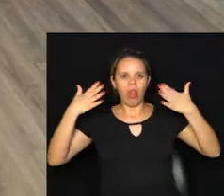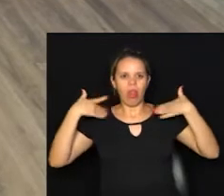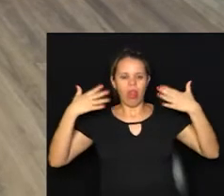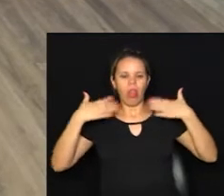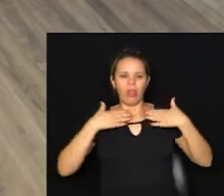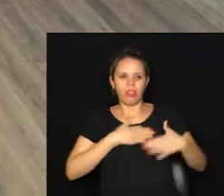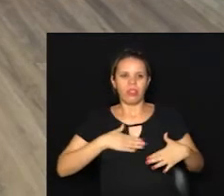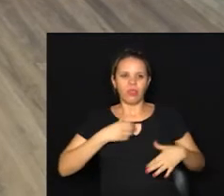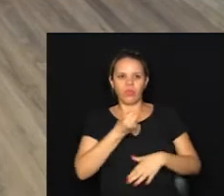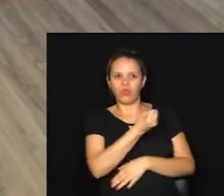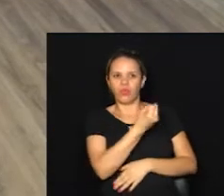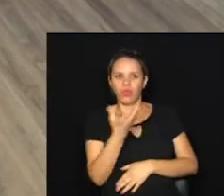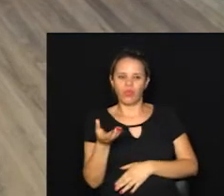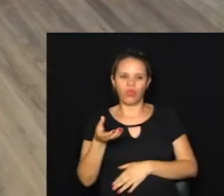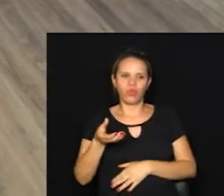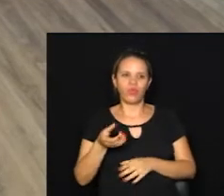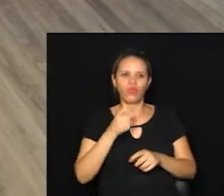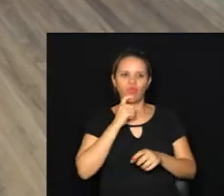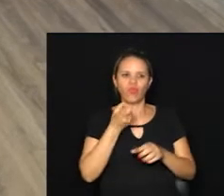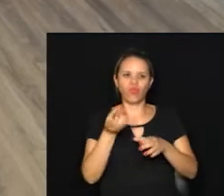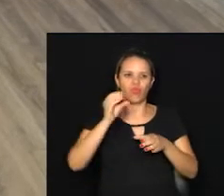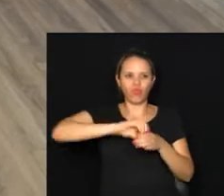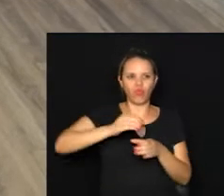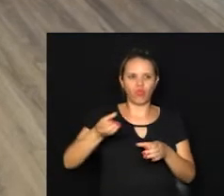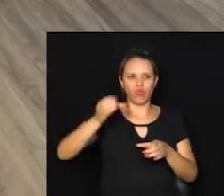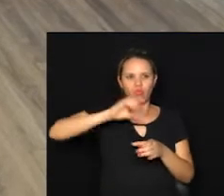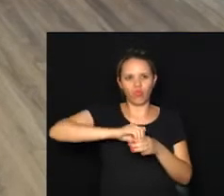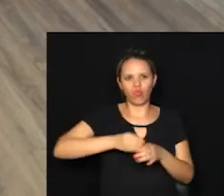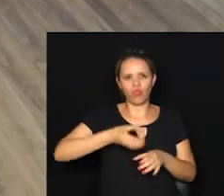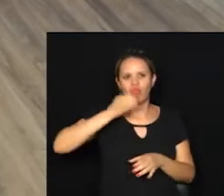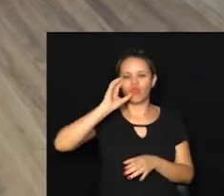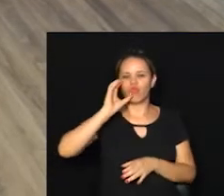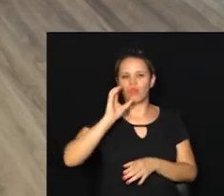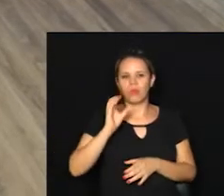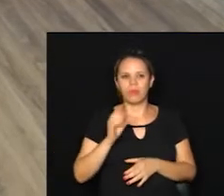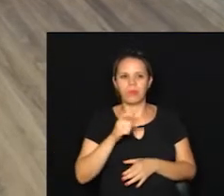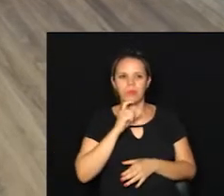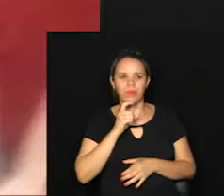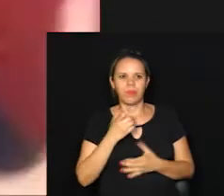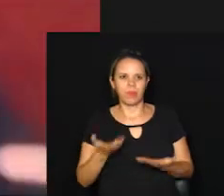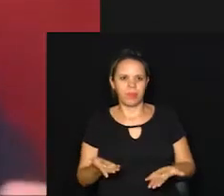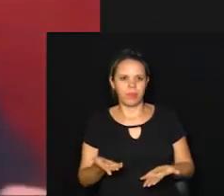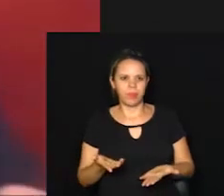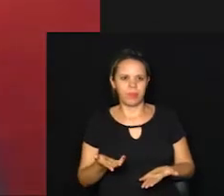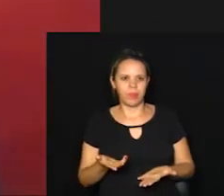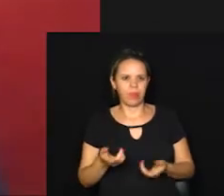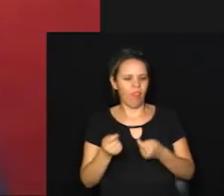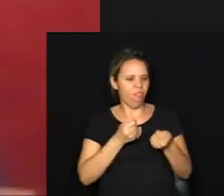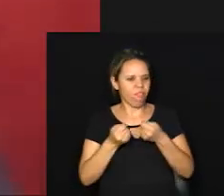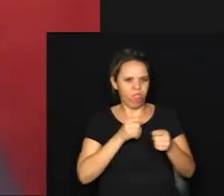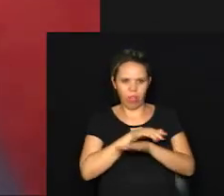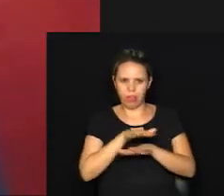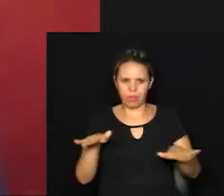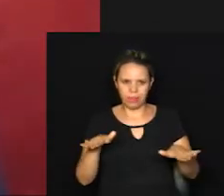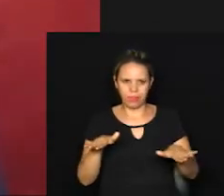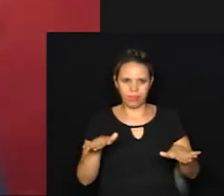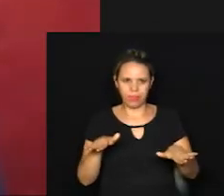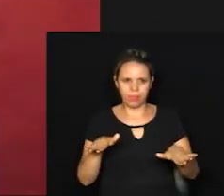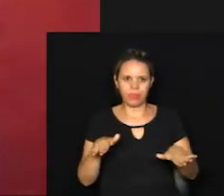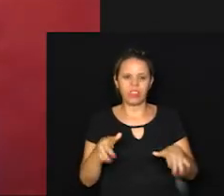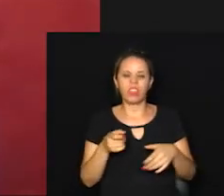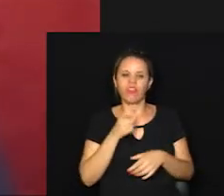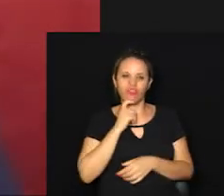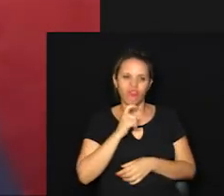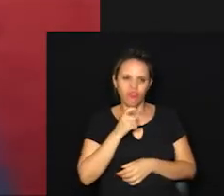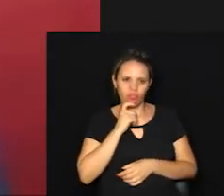gostei da quantidade de gelo que você colocou nesse suco. Sem economia, né? É para ficar bem